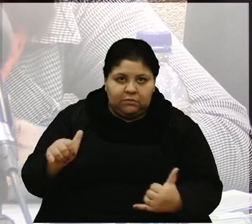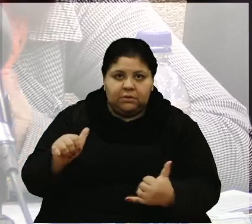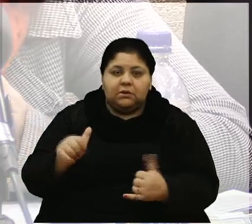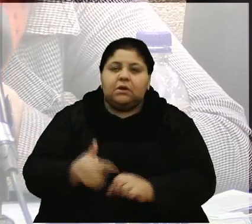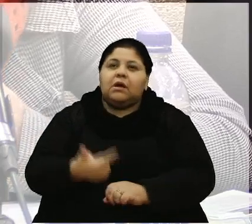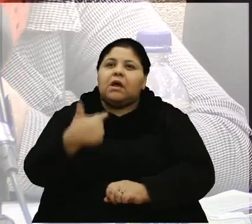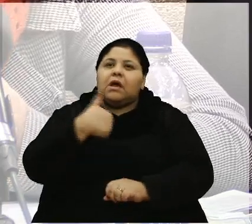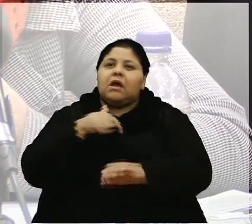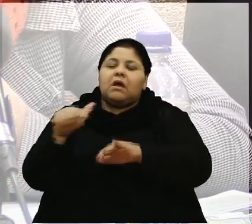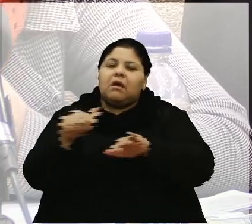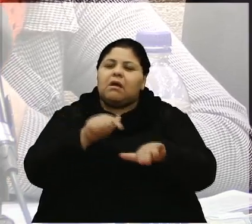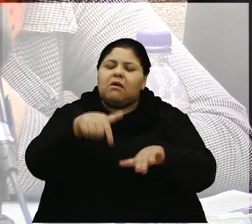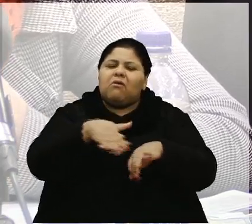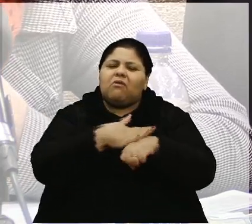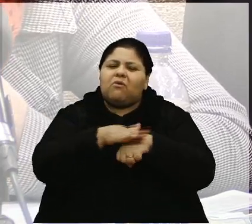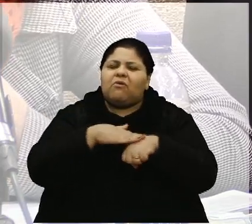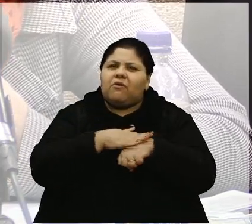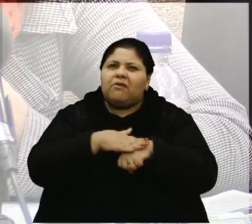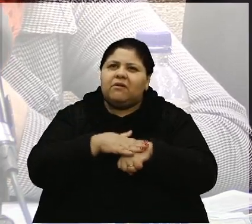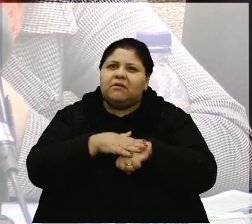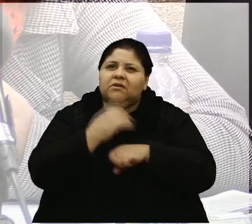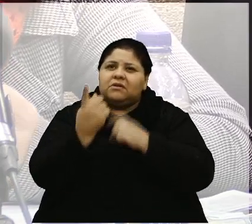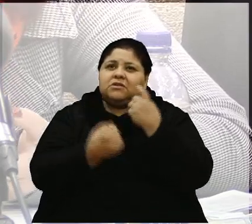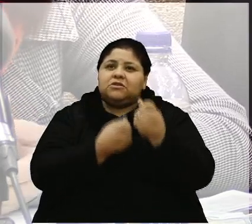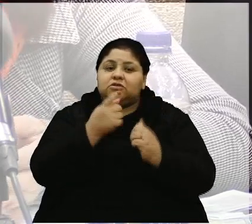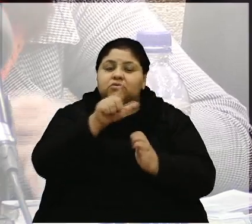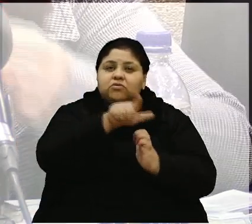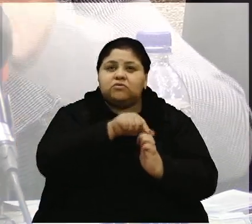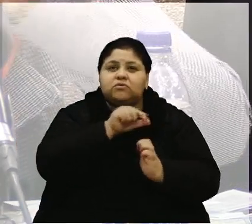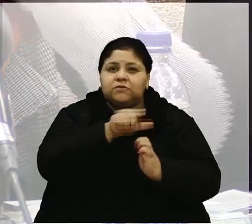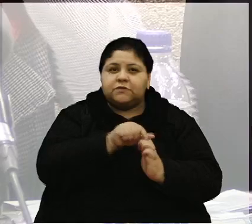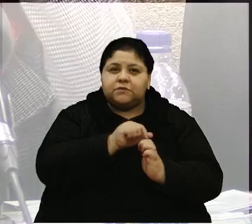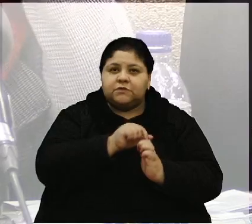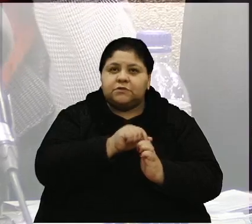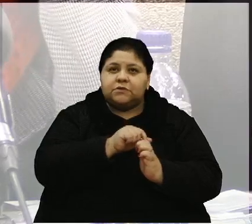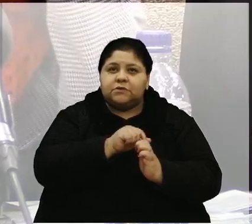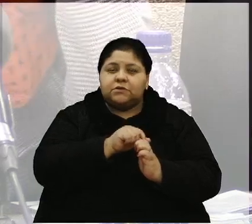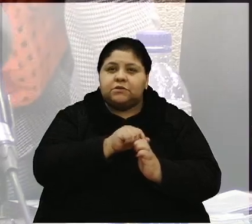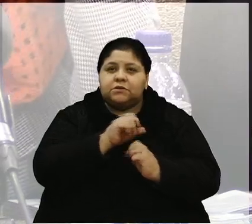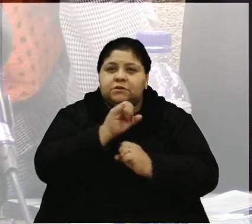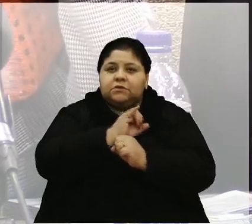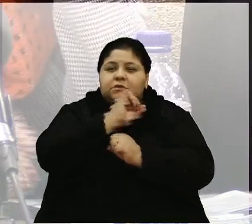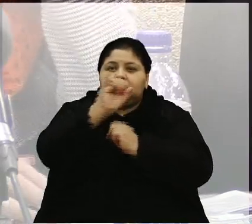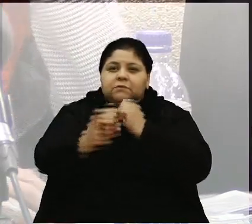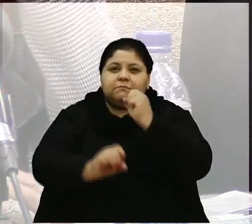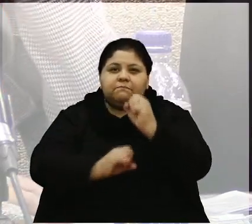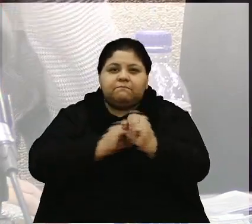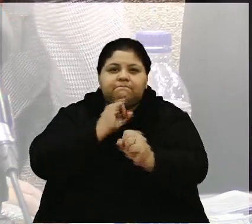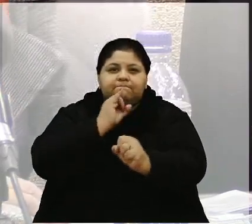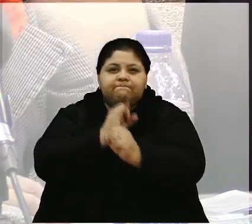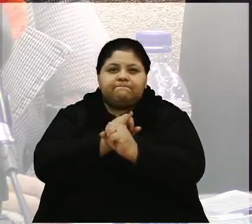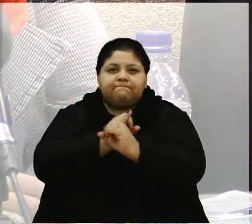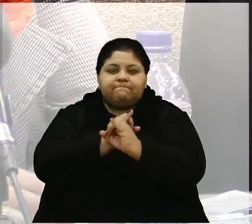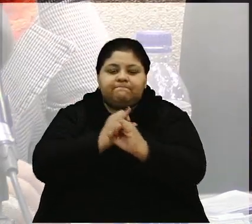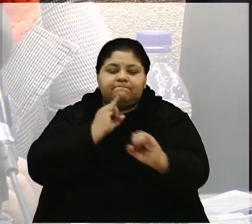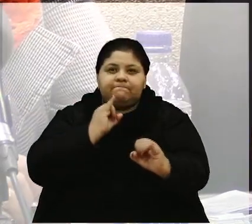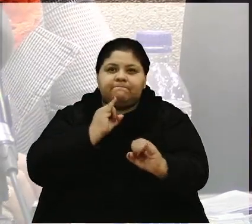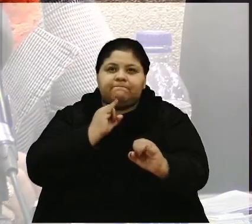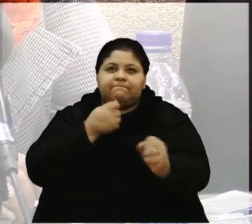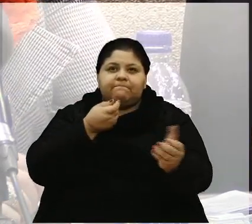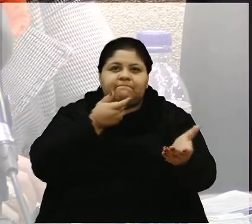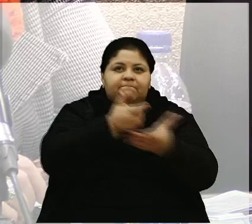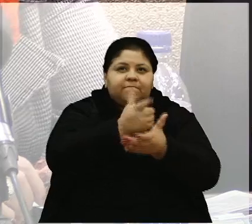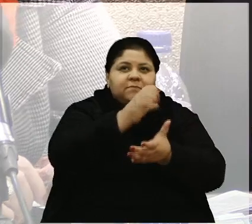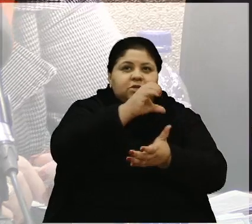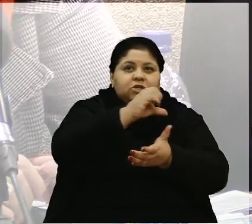essa semana conversando com algumas empresas de internet e sabia que elas pagam de 9 a